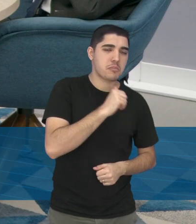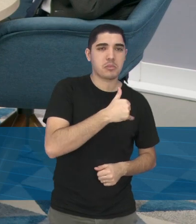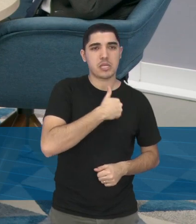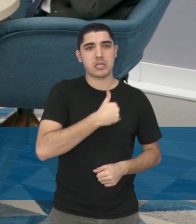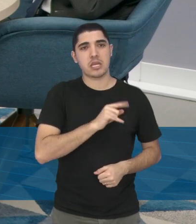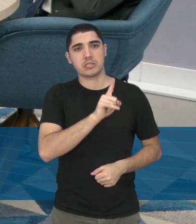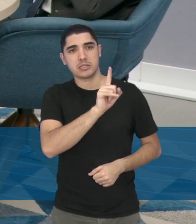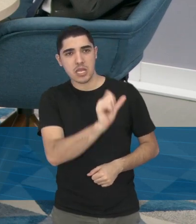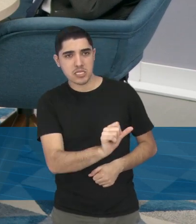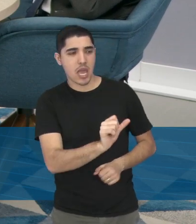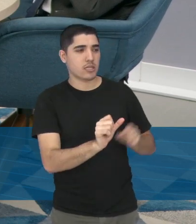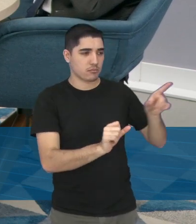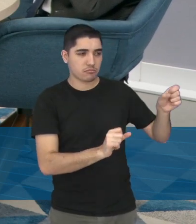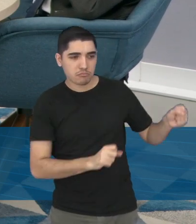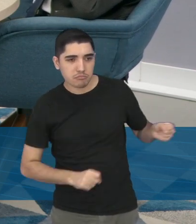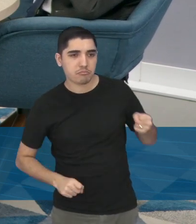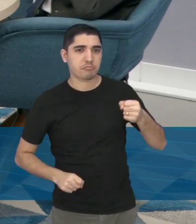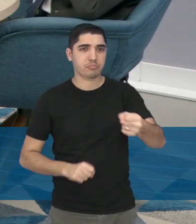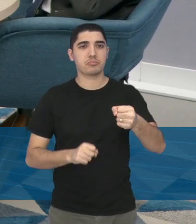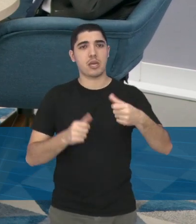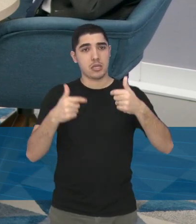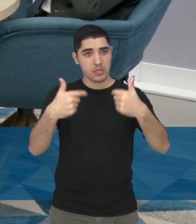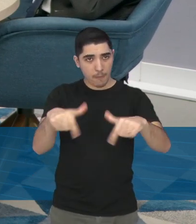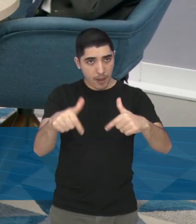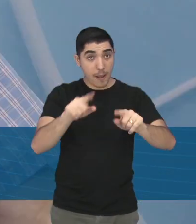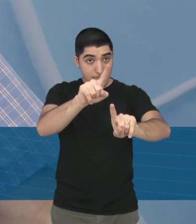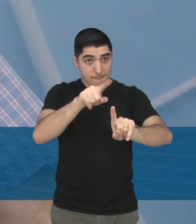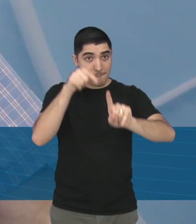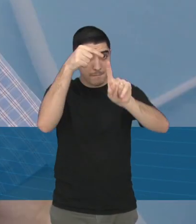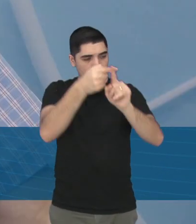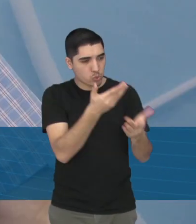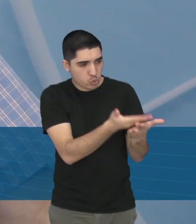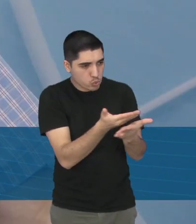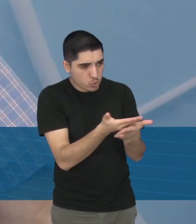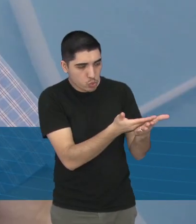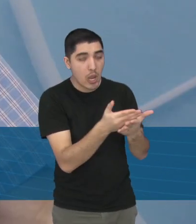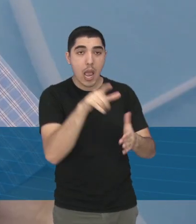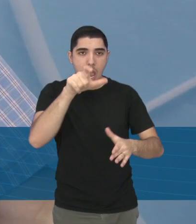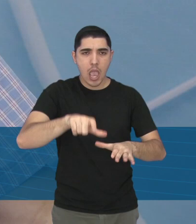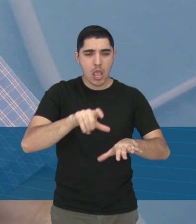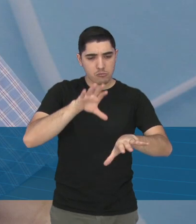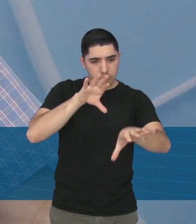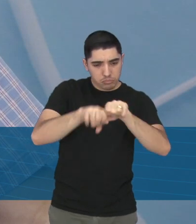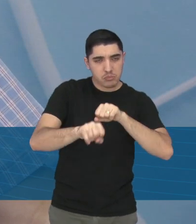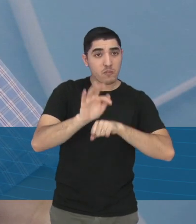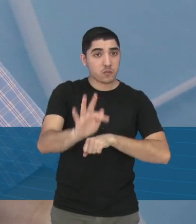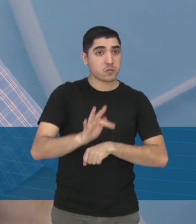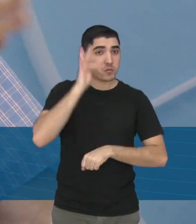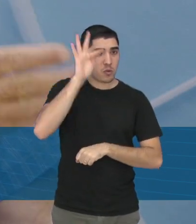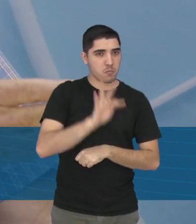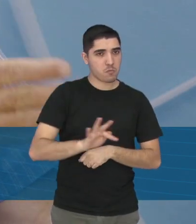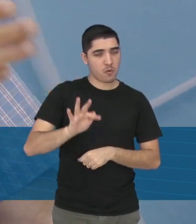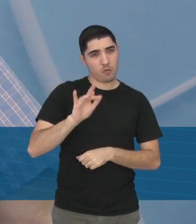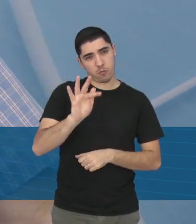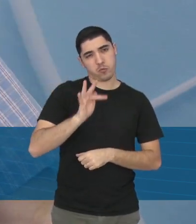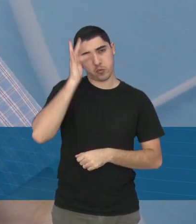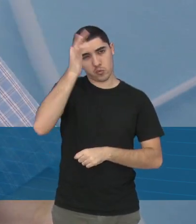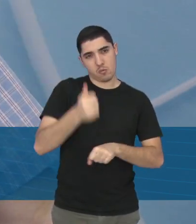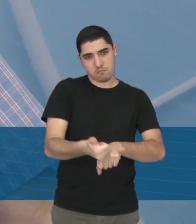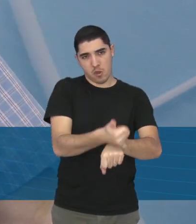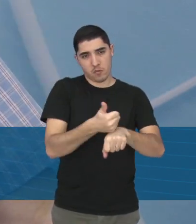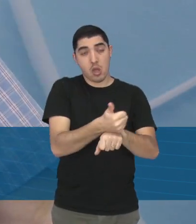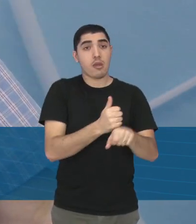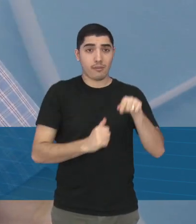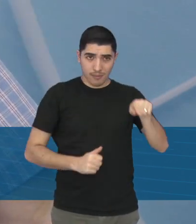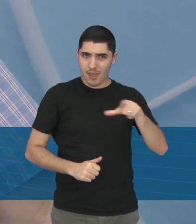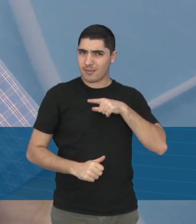em diante para trabalhar e estudar e se formar e se preparar para ser um futuro profissional, onde acontecem